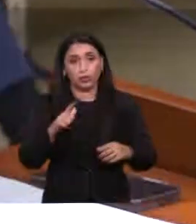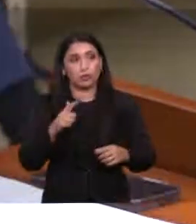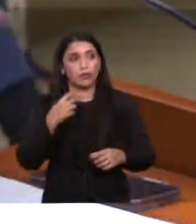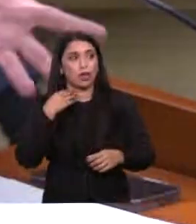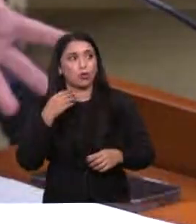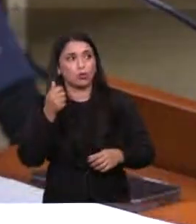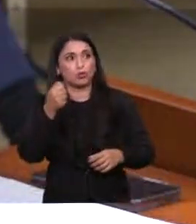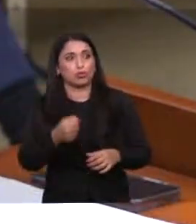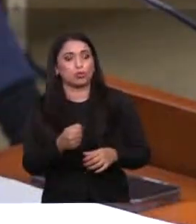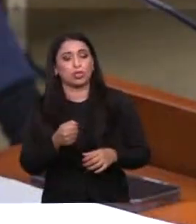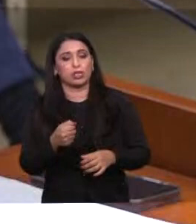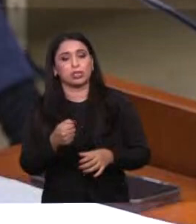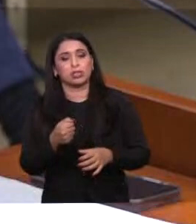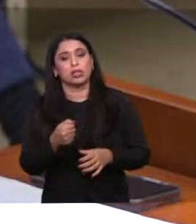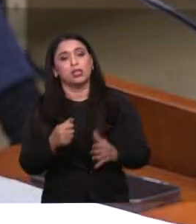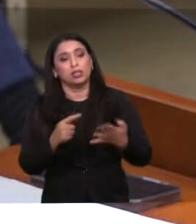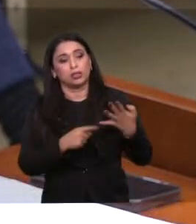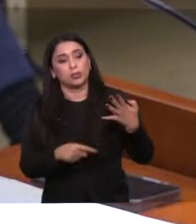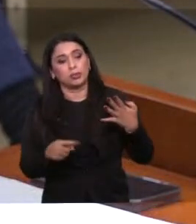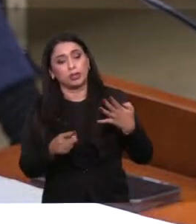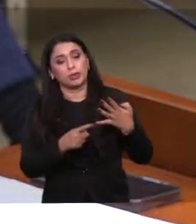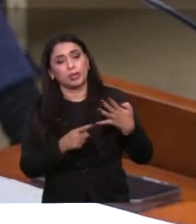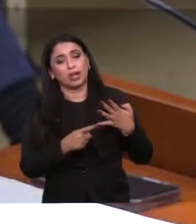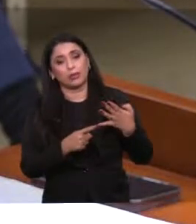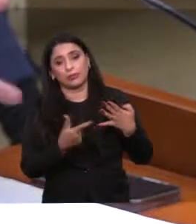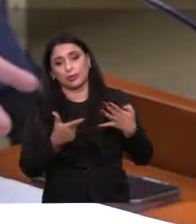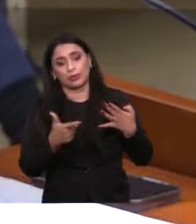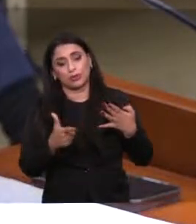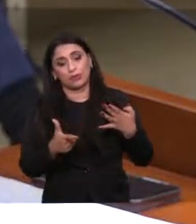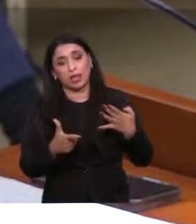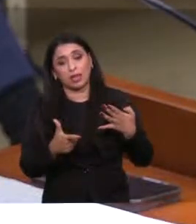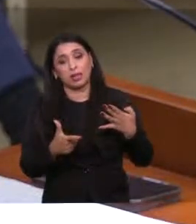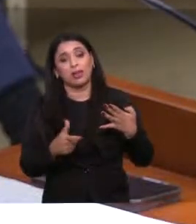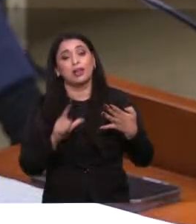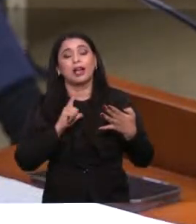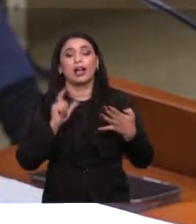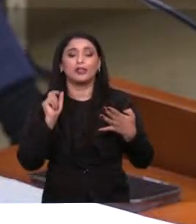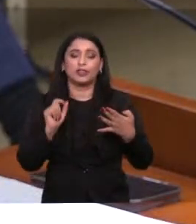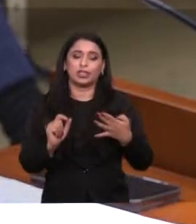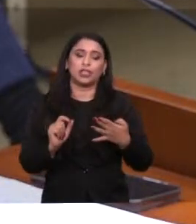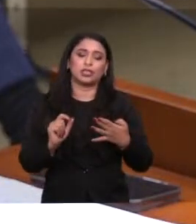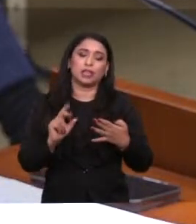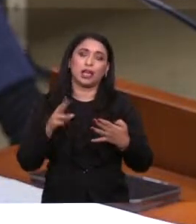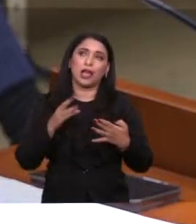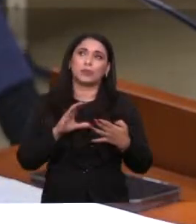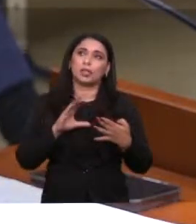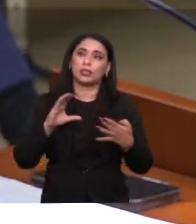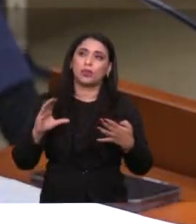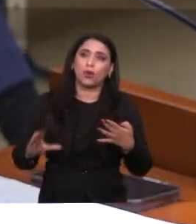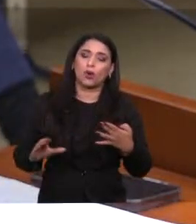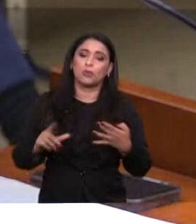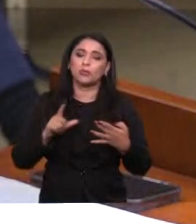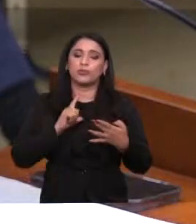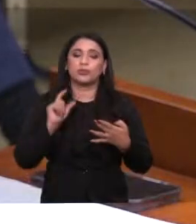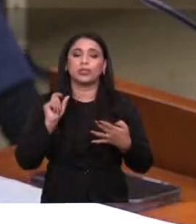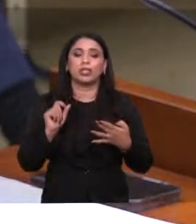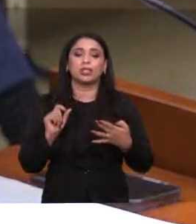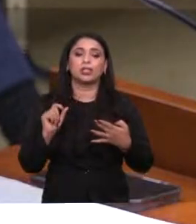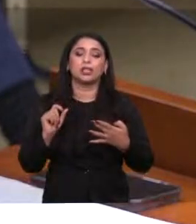implementar nos juízos de primeiro grau, certamente vão ter que enfrentar habeas corpus, vão ter que